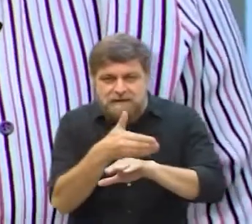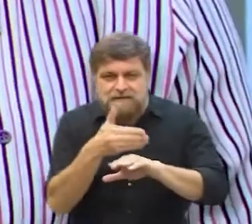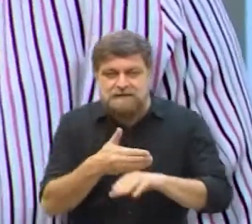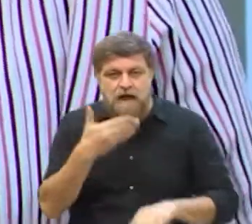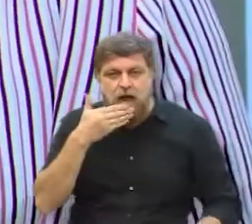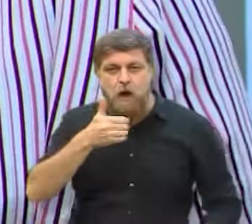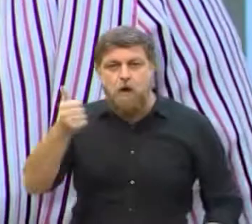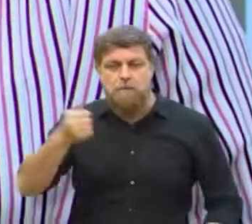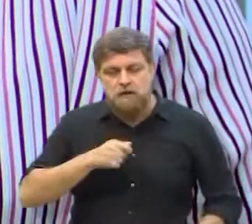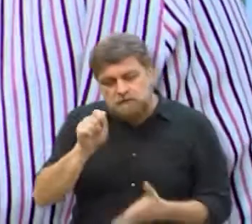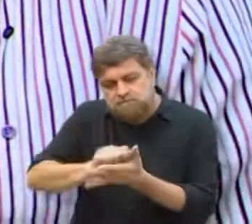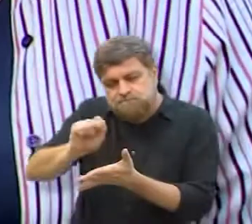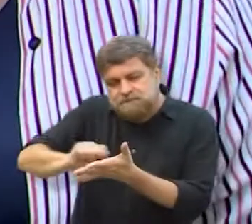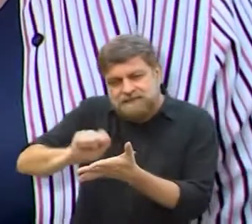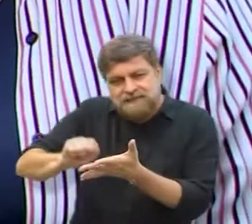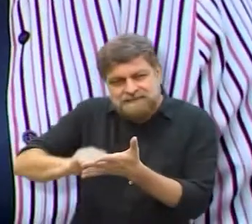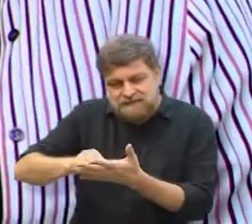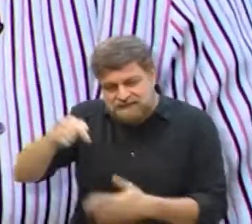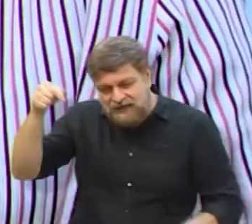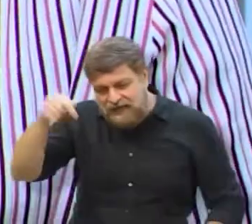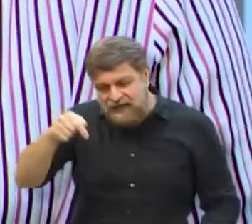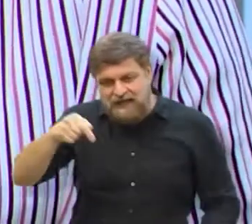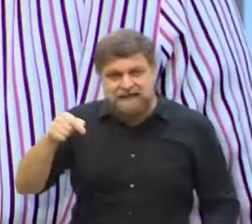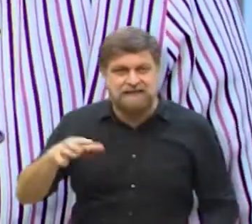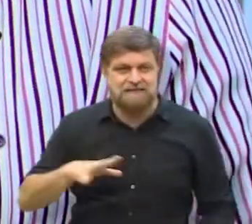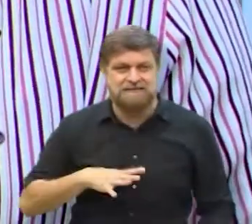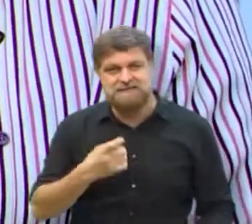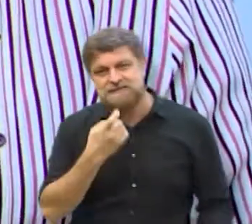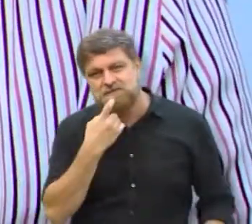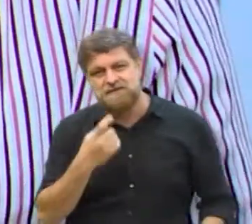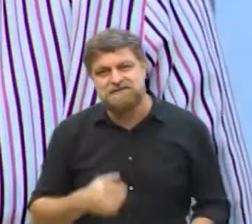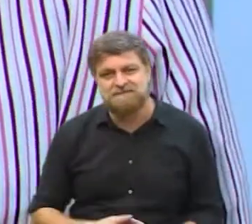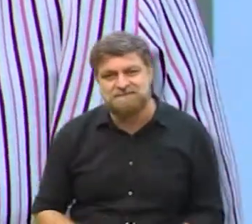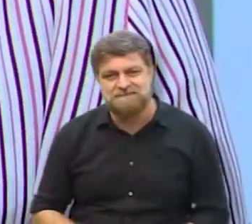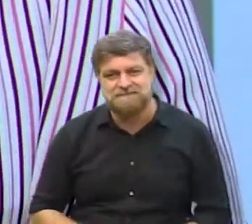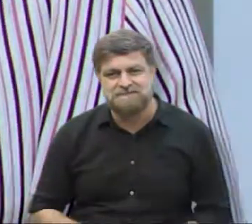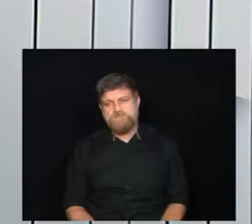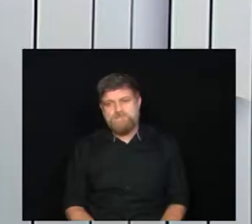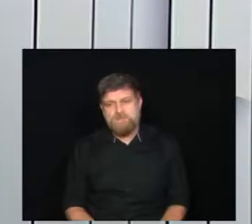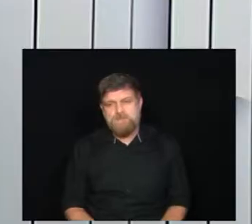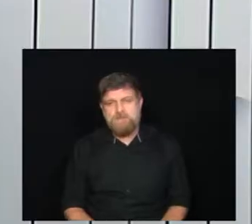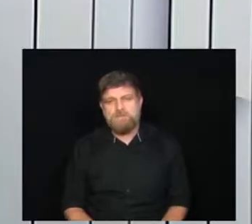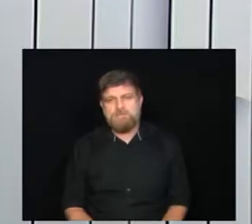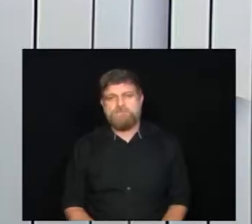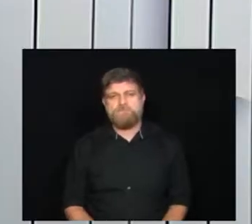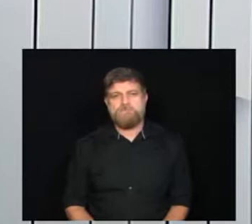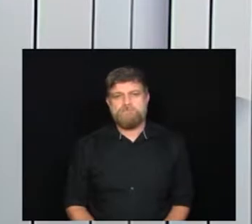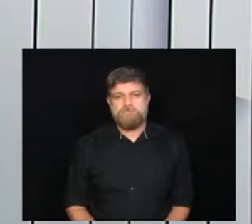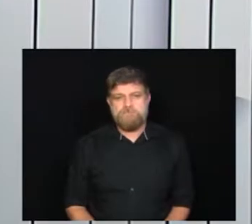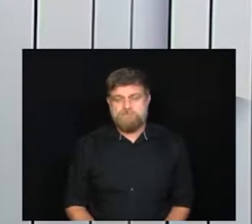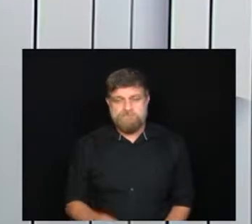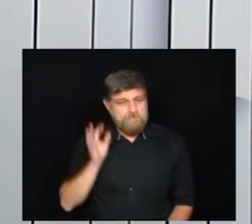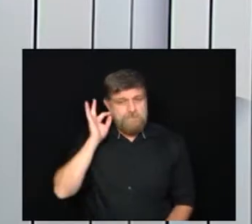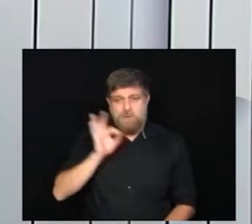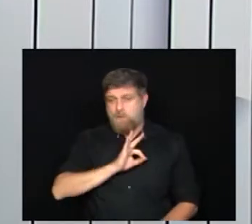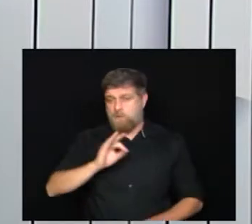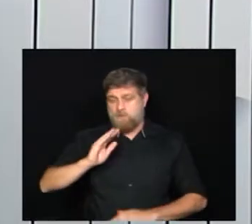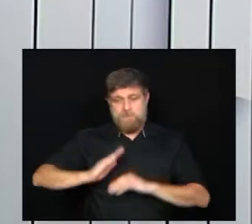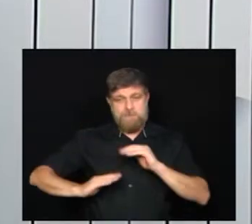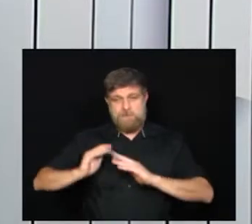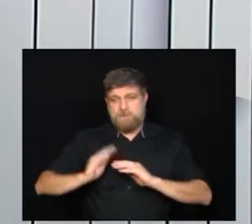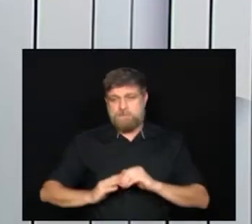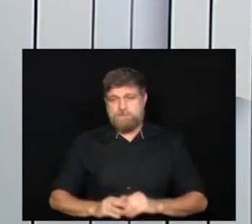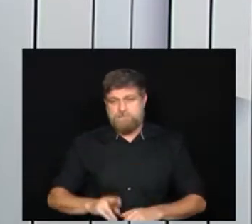tenham acesso ao melhor da produção escrita que tenha sido produzida nesse momento. Ótima iniciativa,